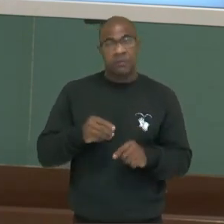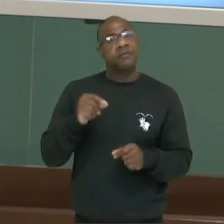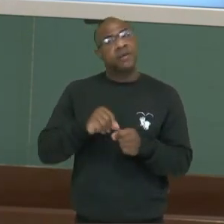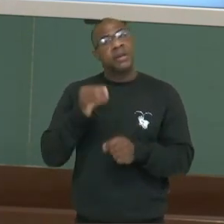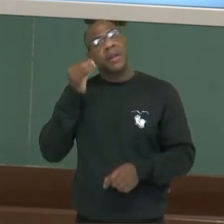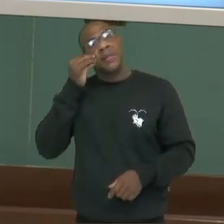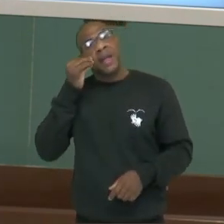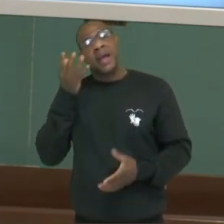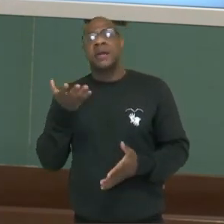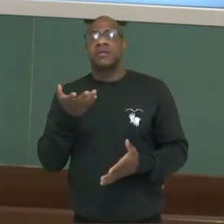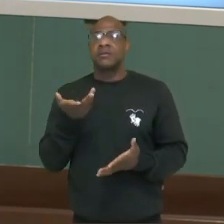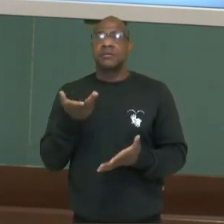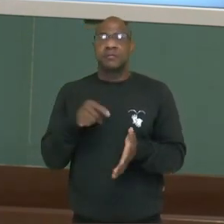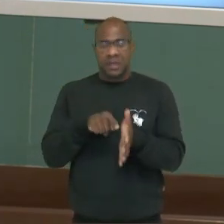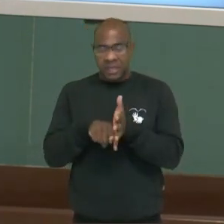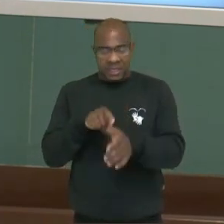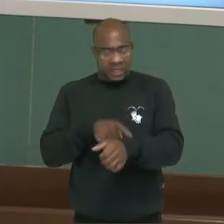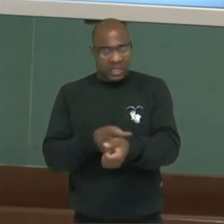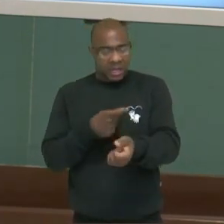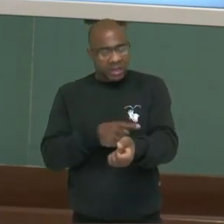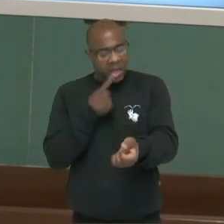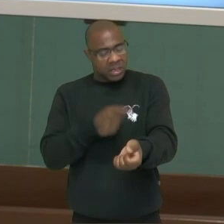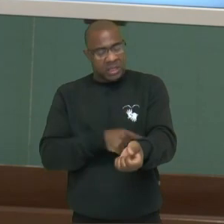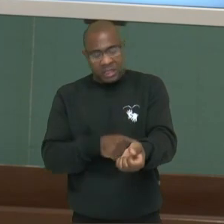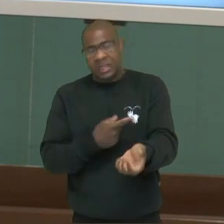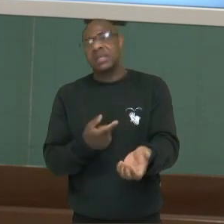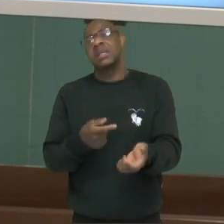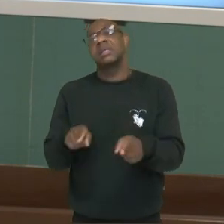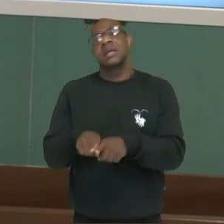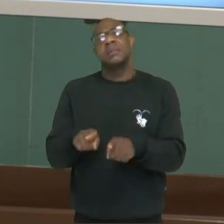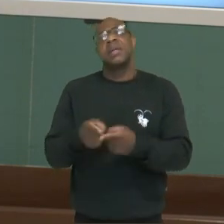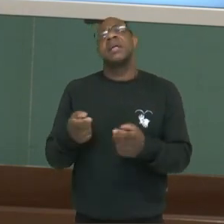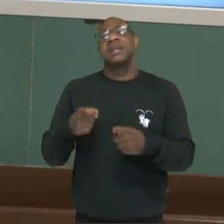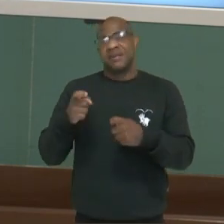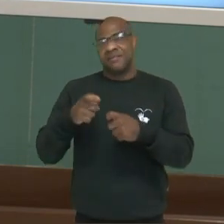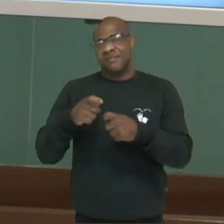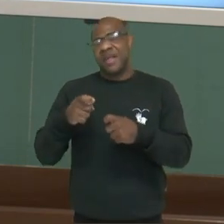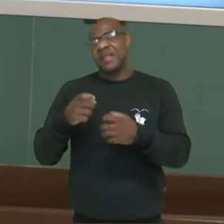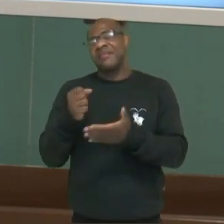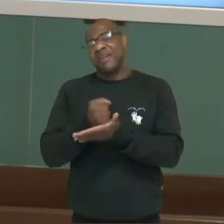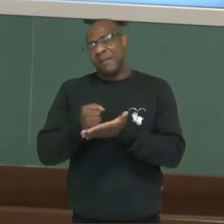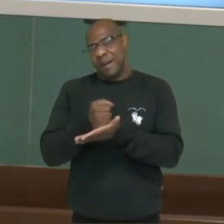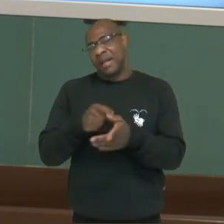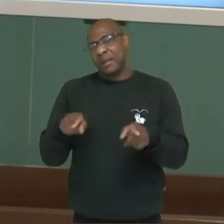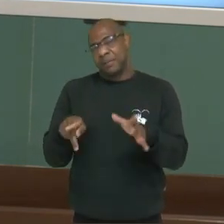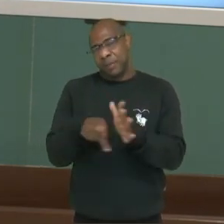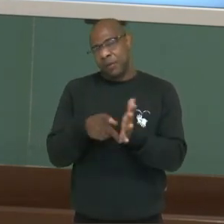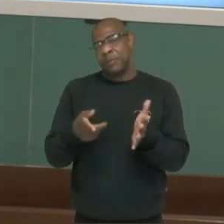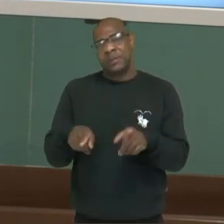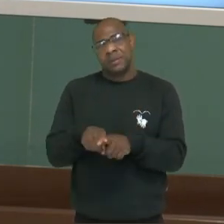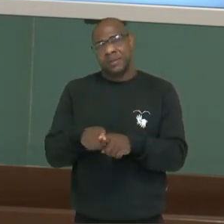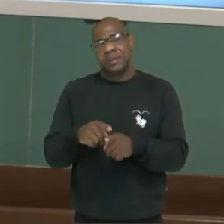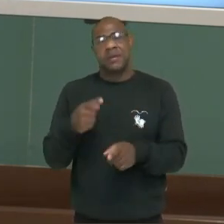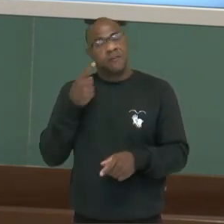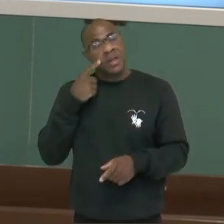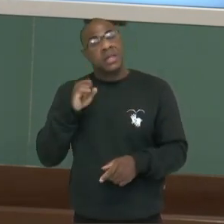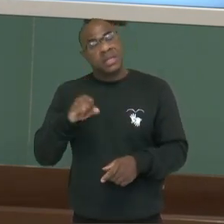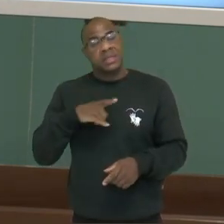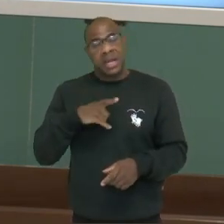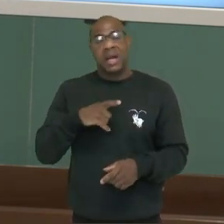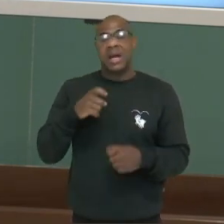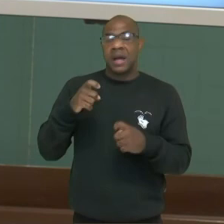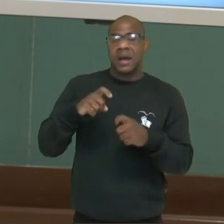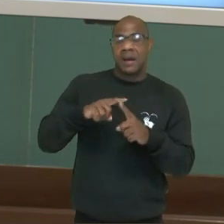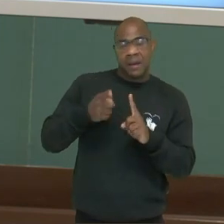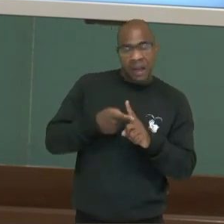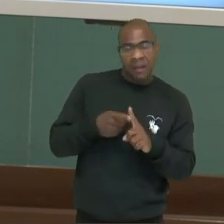de farmácia. E o que é o teste que a gente chama o exame de HCG, beta-HCG. Então, o que ele